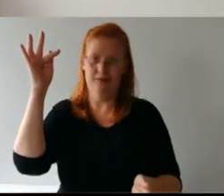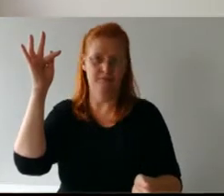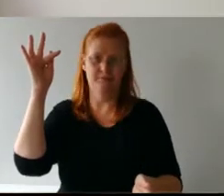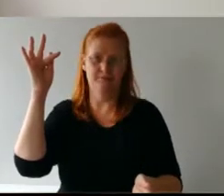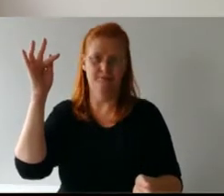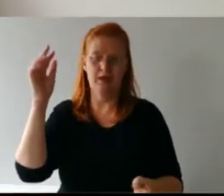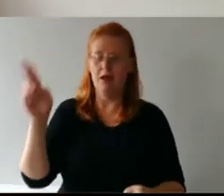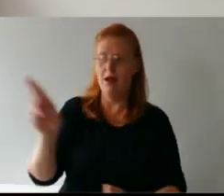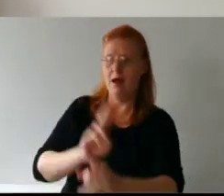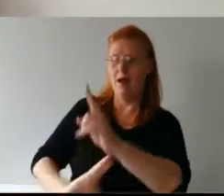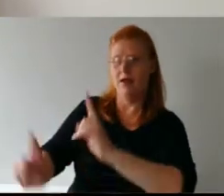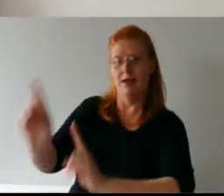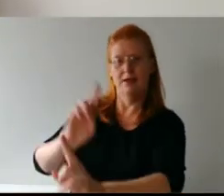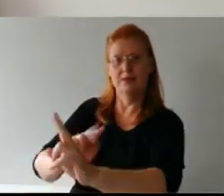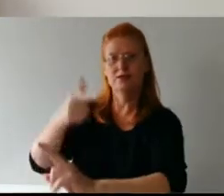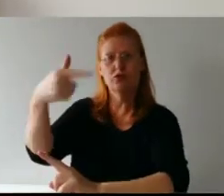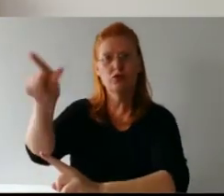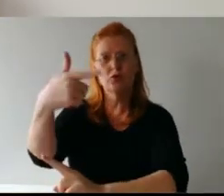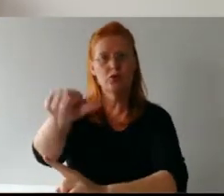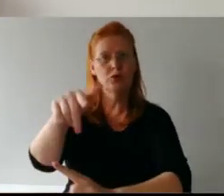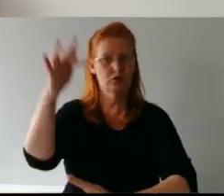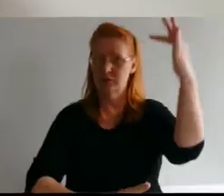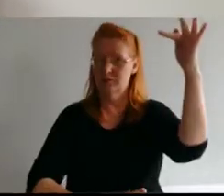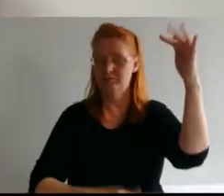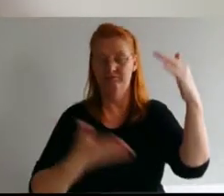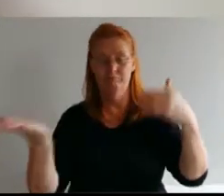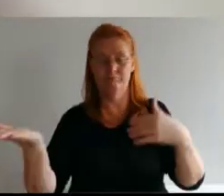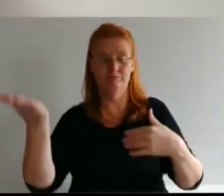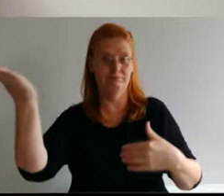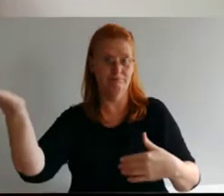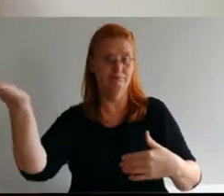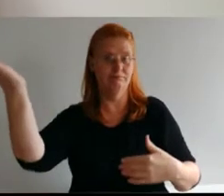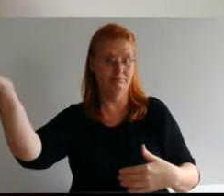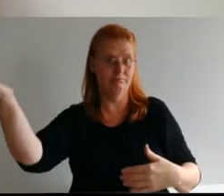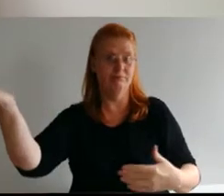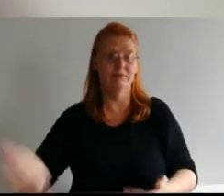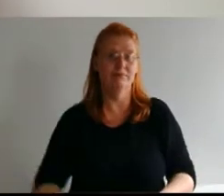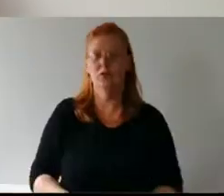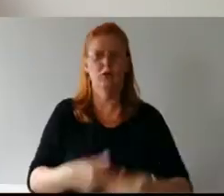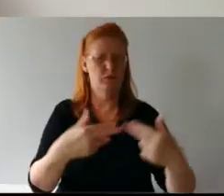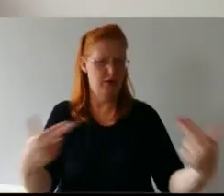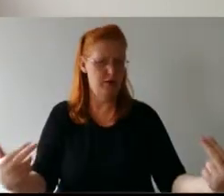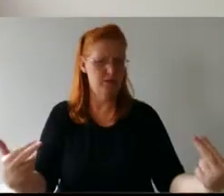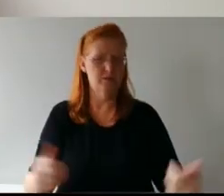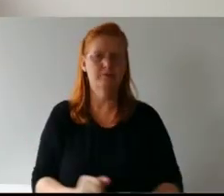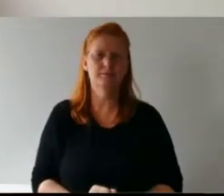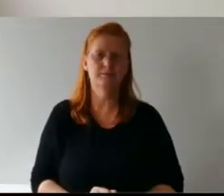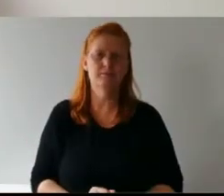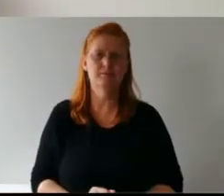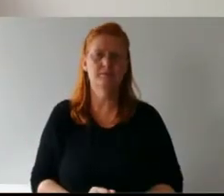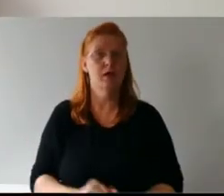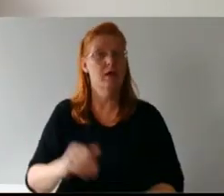da filosofia. As relações com os diferentes pensadores, como Nietzsche, Hume, entre